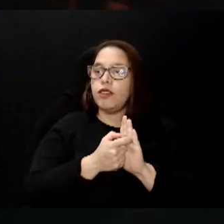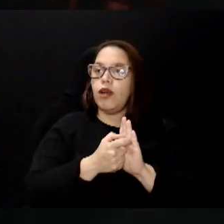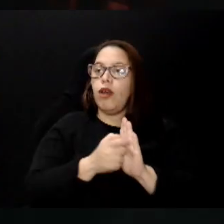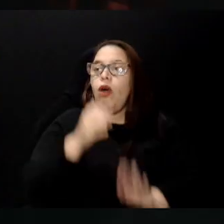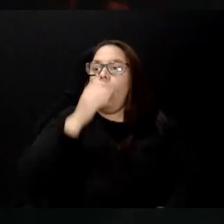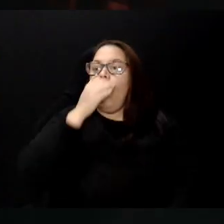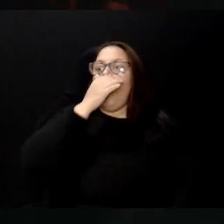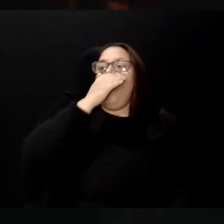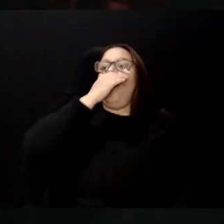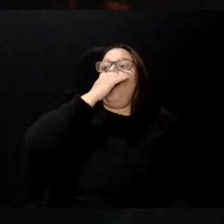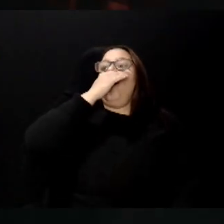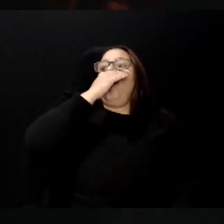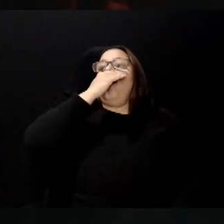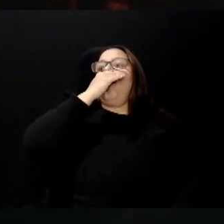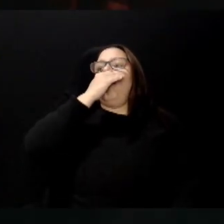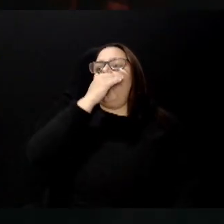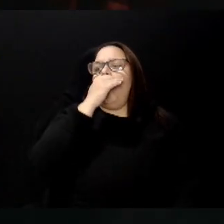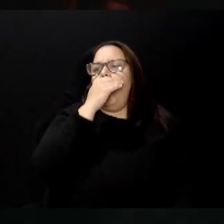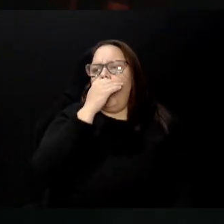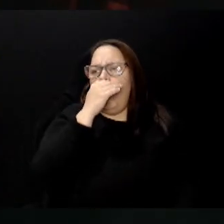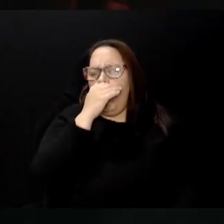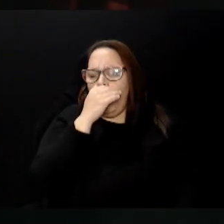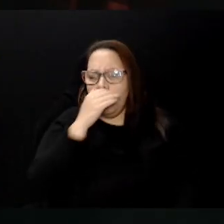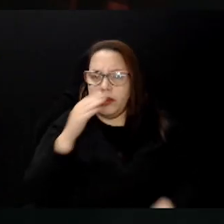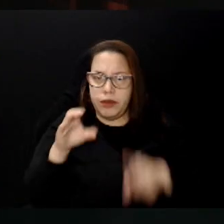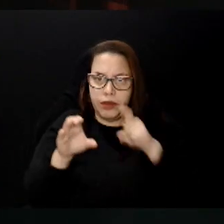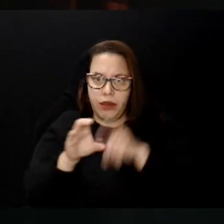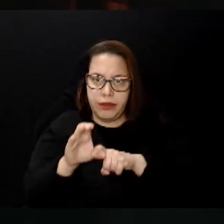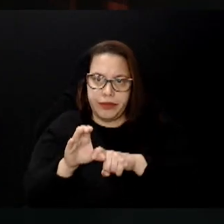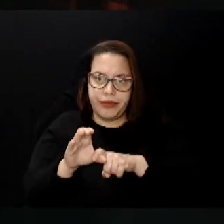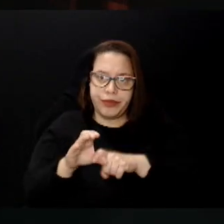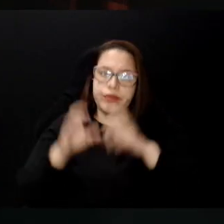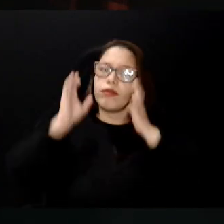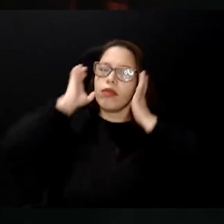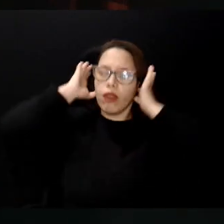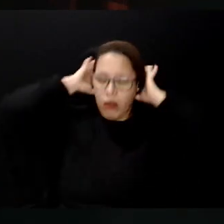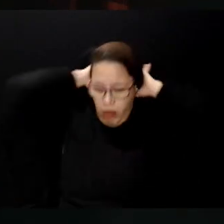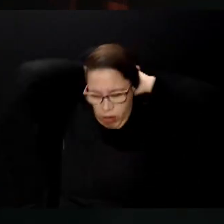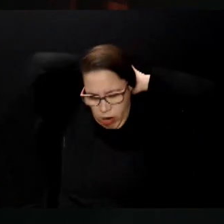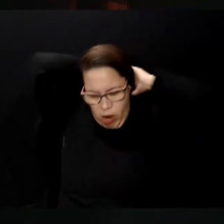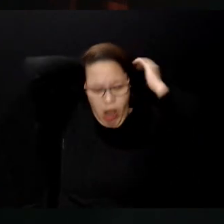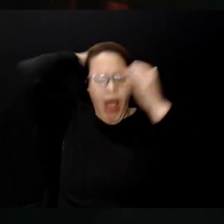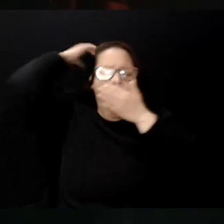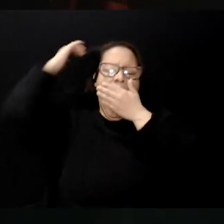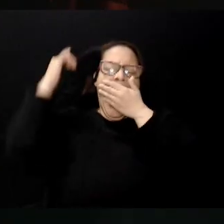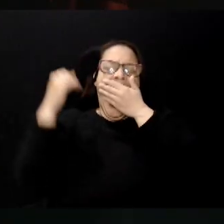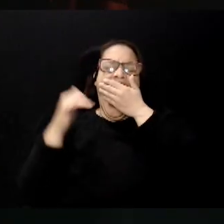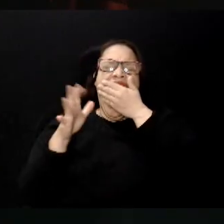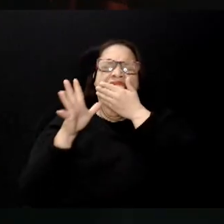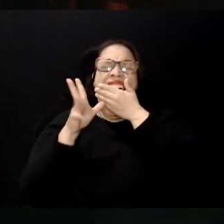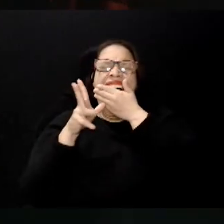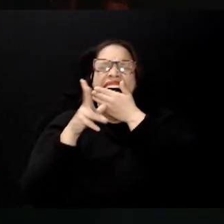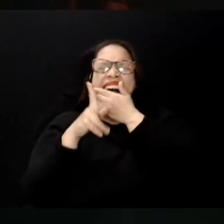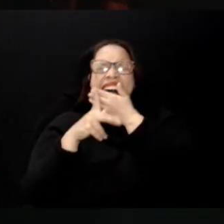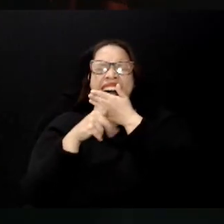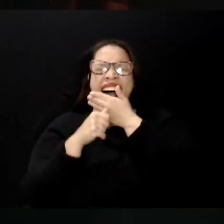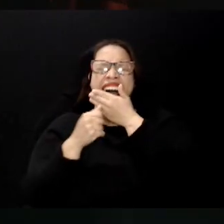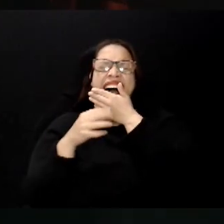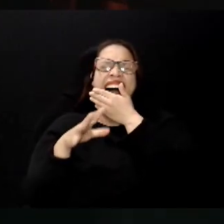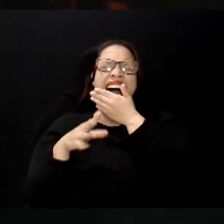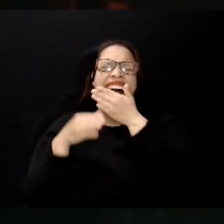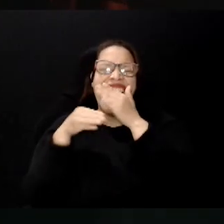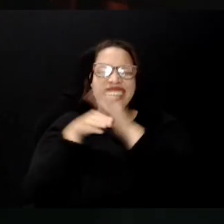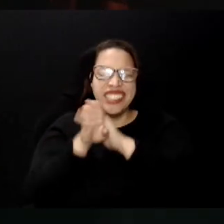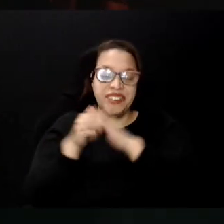né, da inteligência artificial, a gente procrastina, nosso cérebro se acostuma, a gente para de pensar, fica tudo